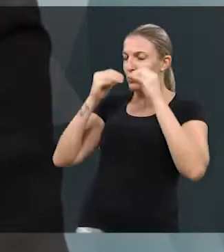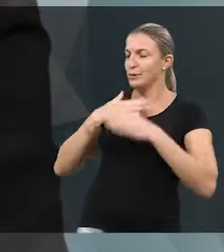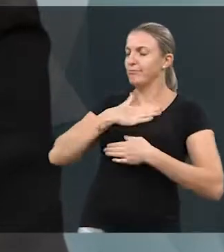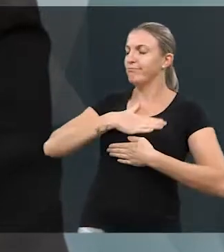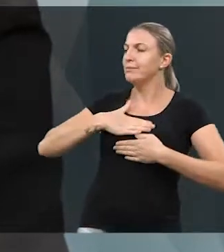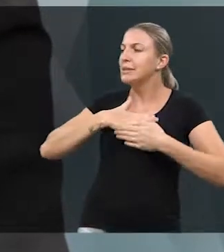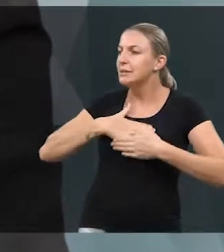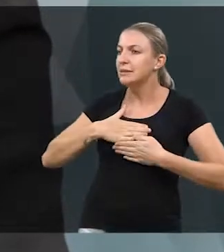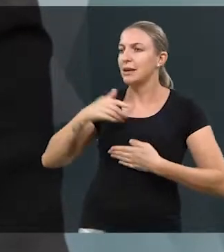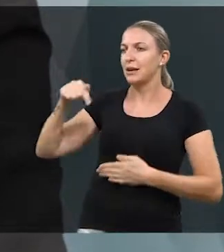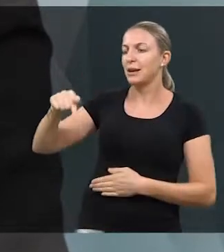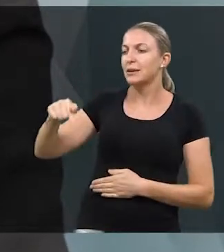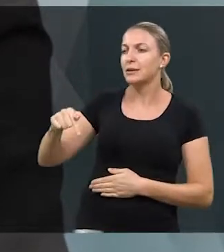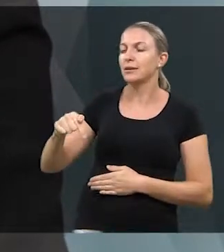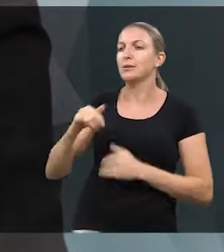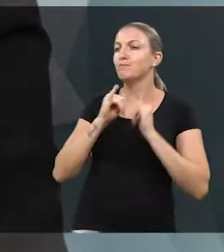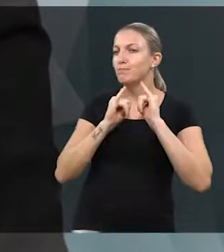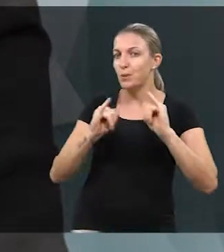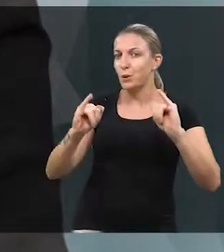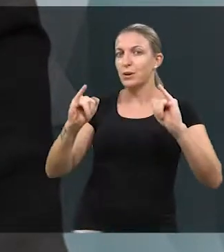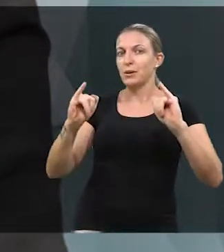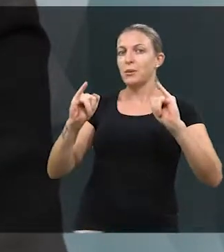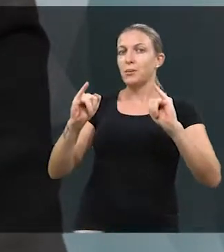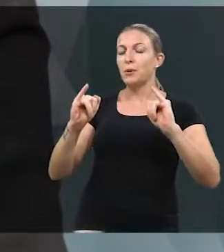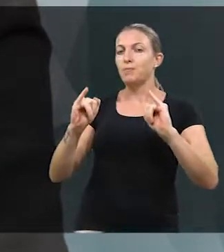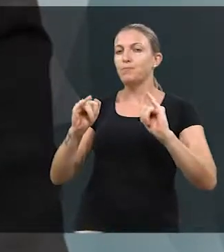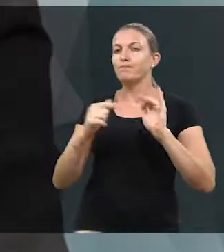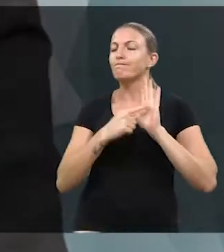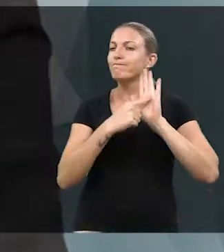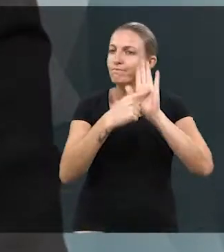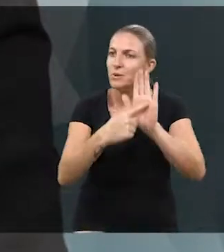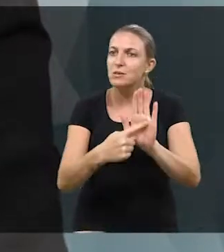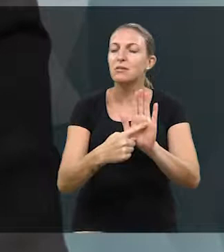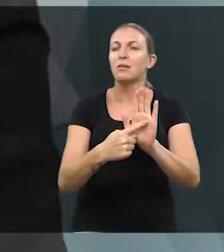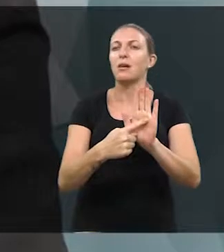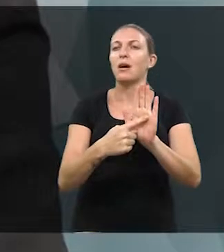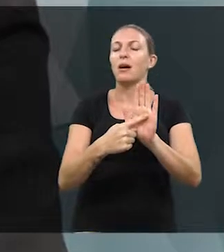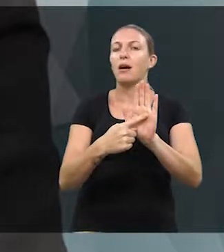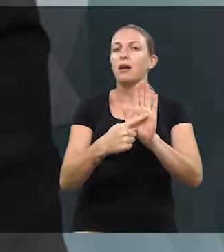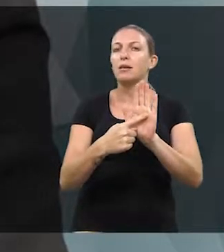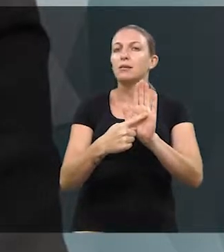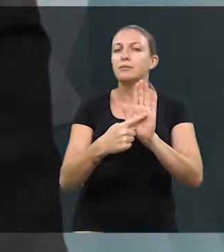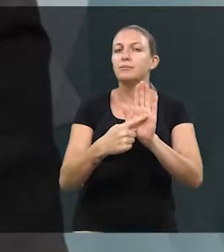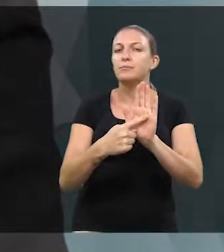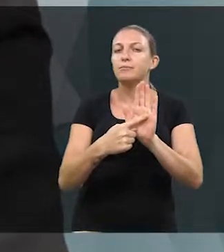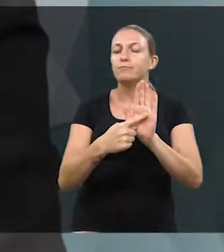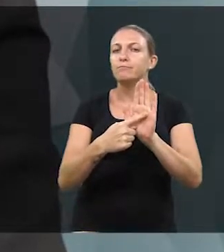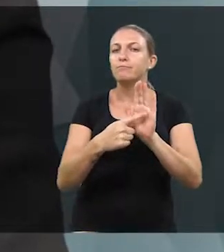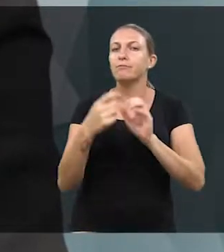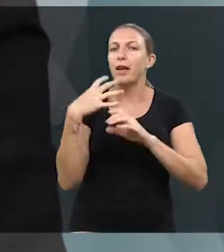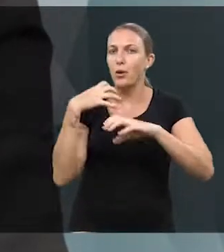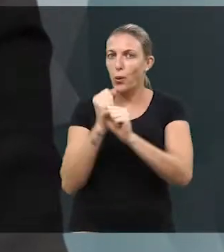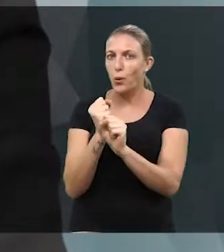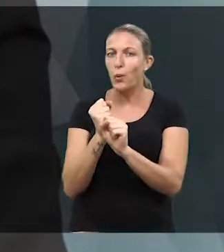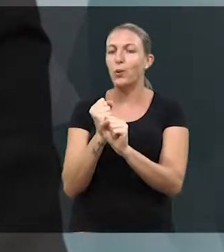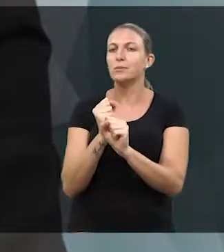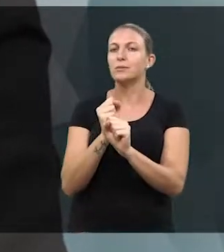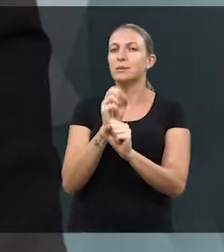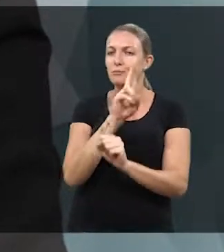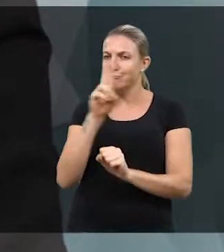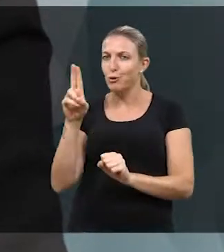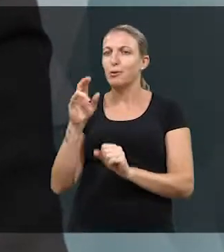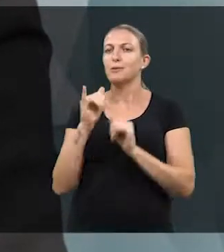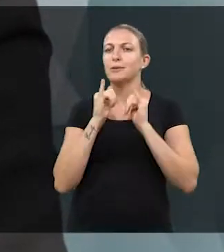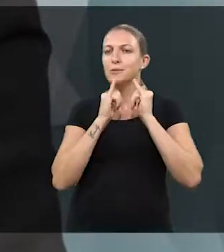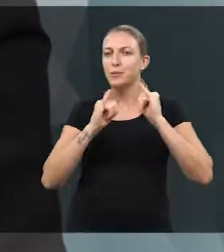prazer estar aqui no seu programa né e prestando essa nessa prestação de contas não é como diz o nome do programa